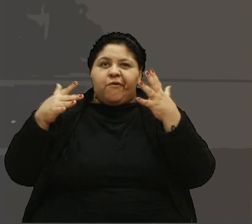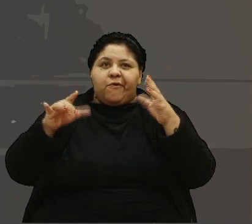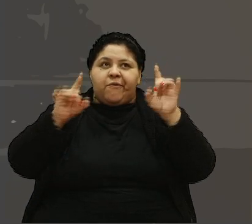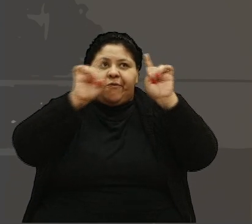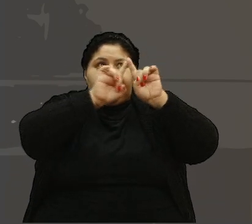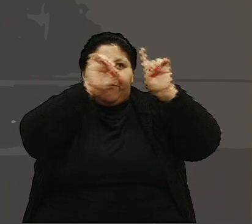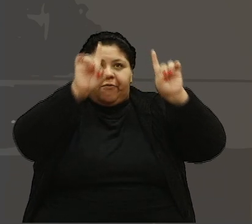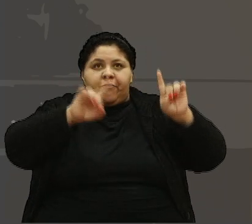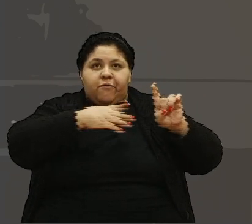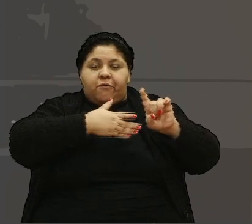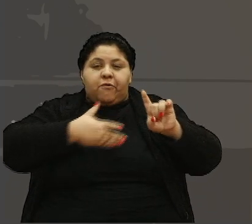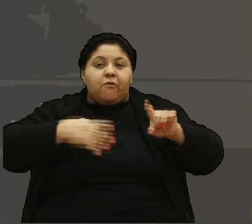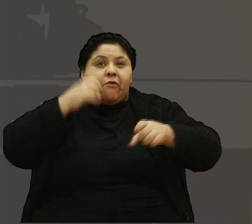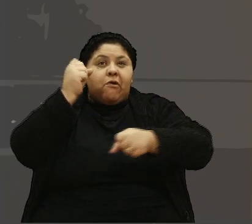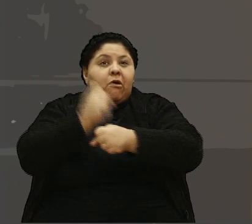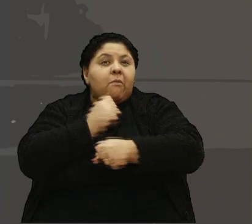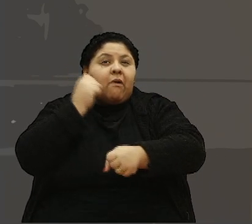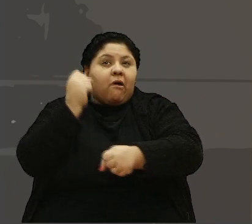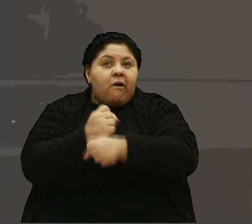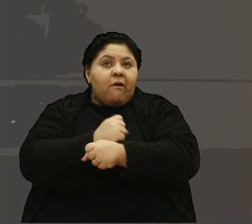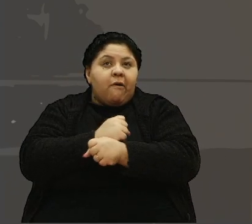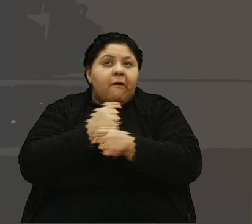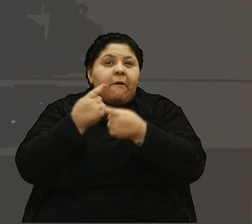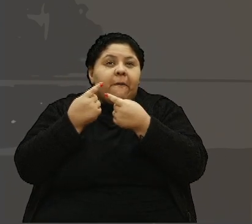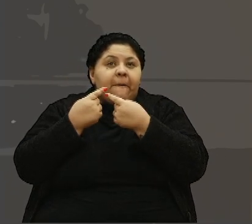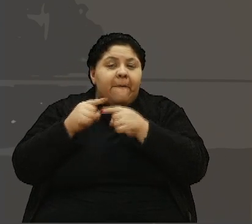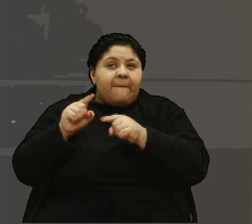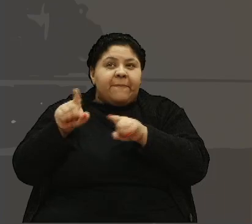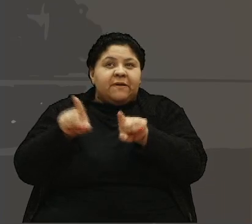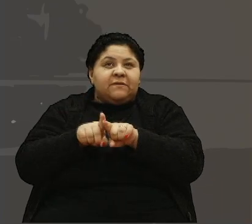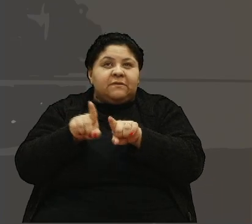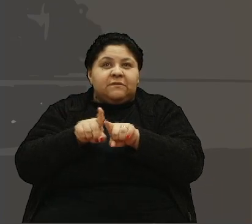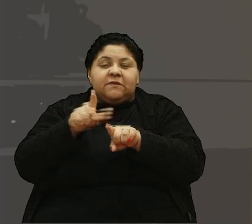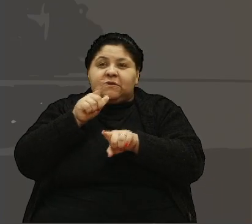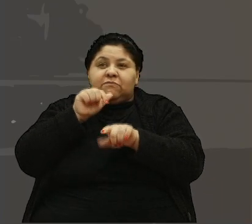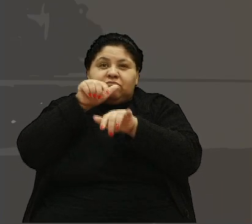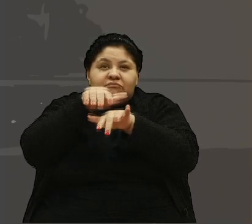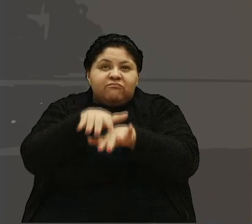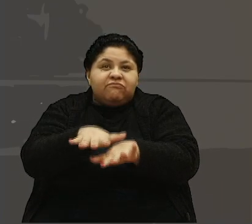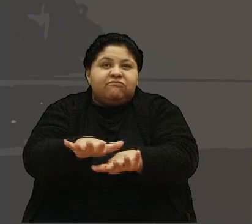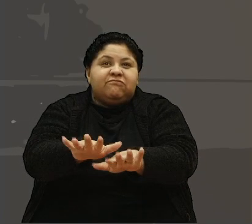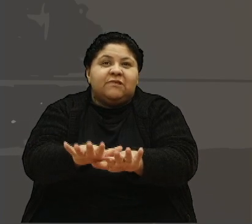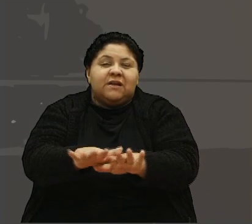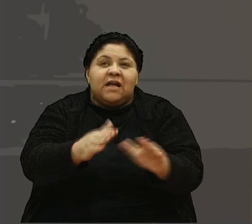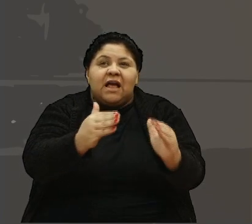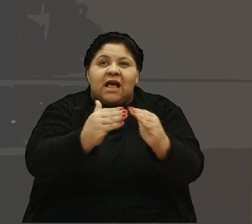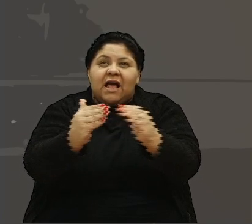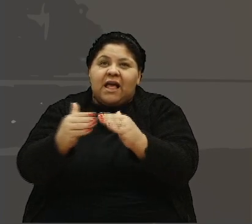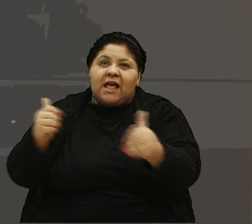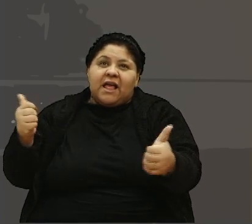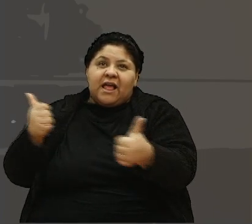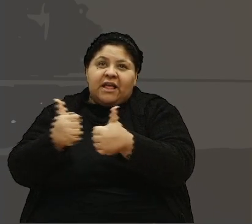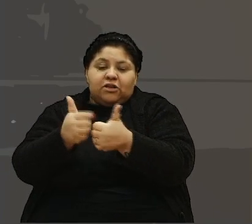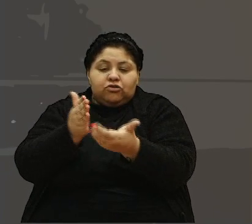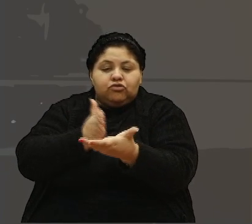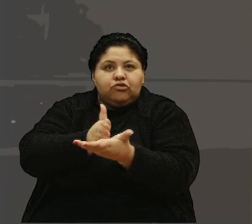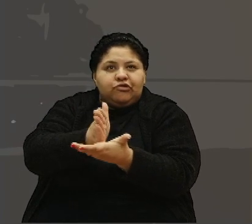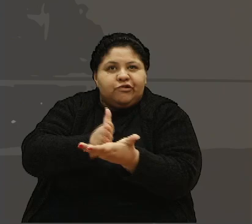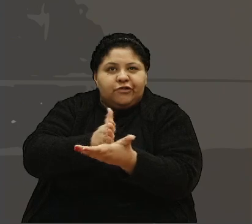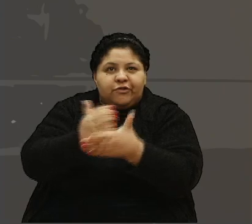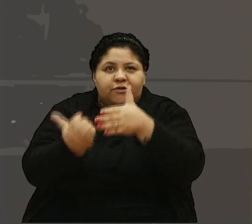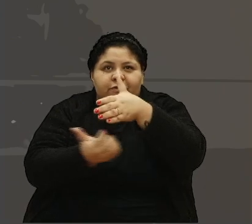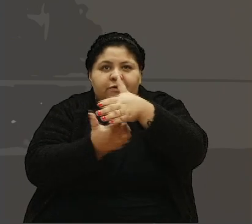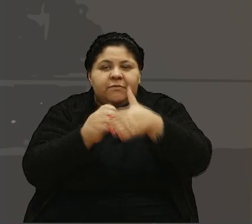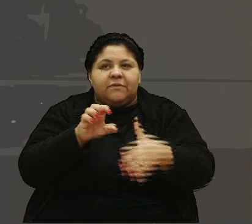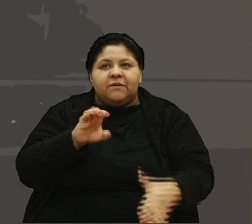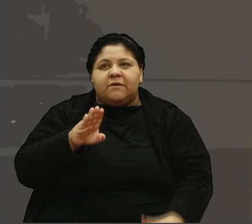com uma obra delicada, complexa, mas que também alagava diversas casas, que é junto à divisa com a empresa